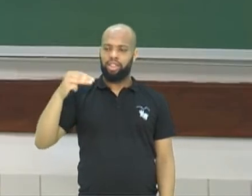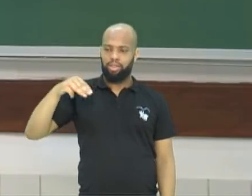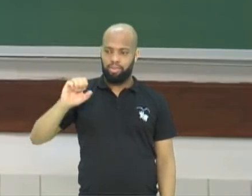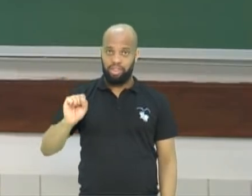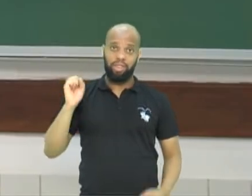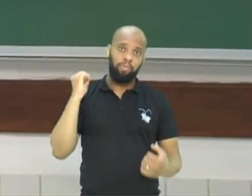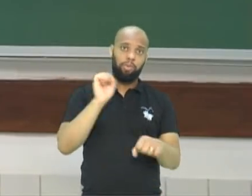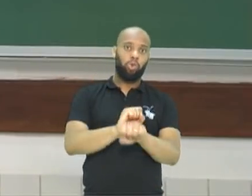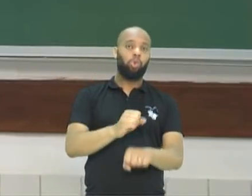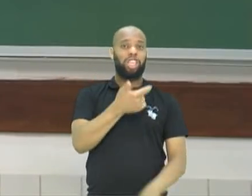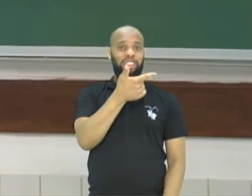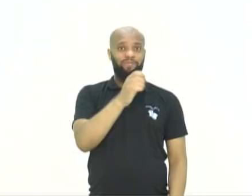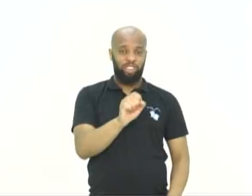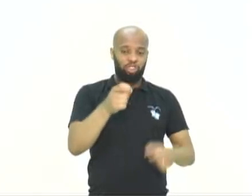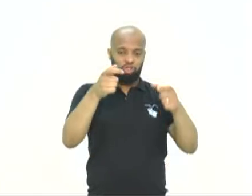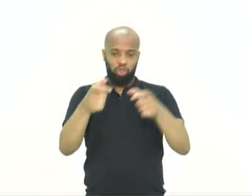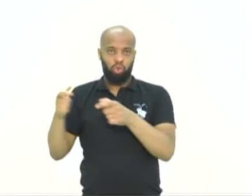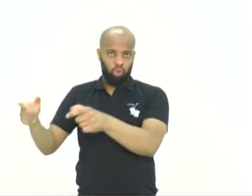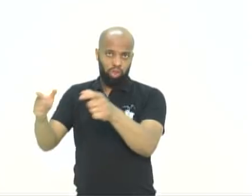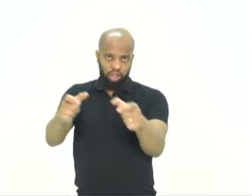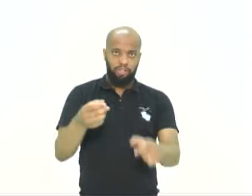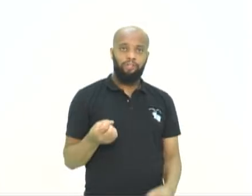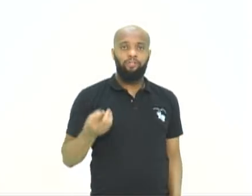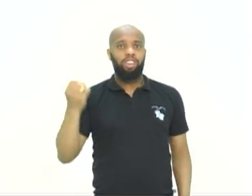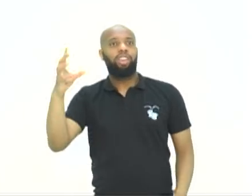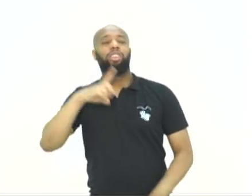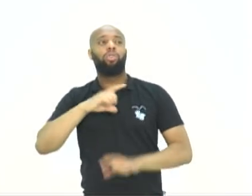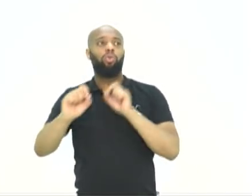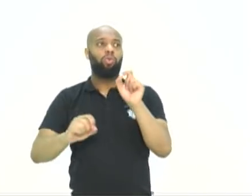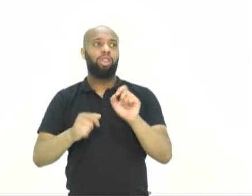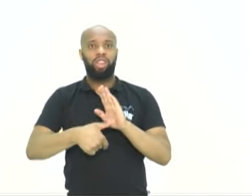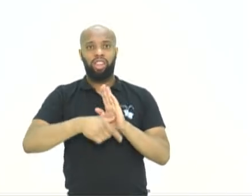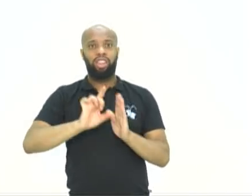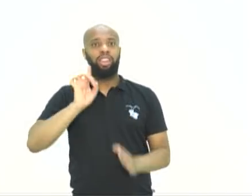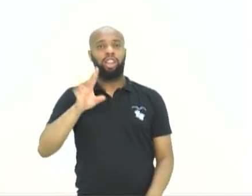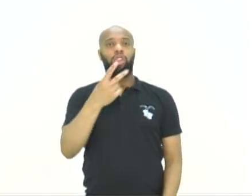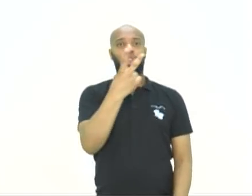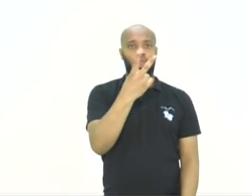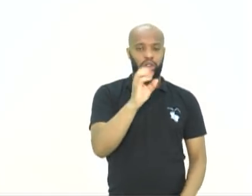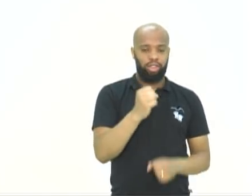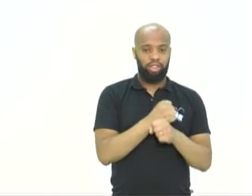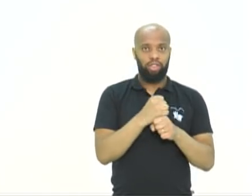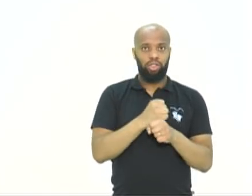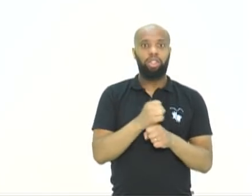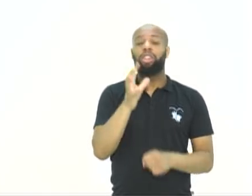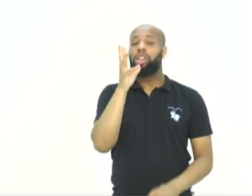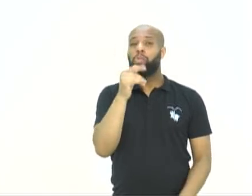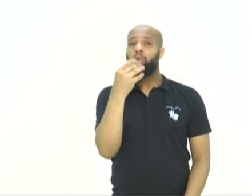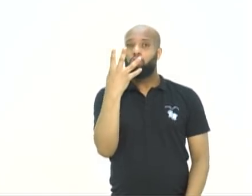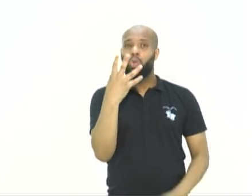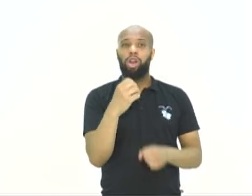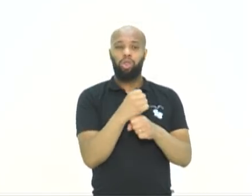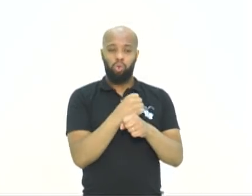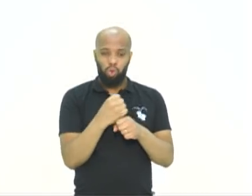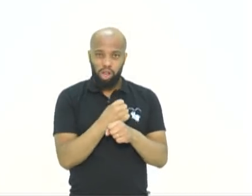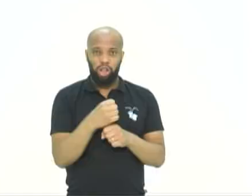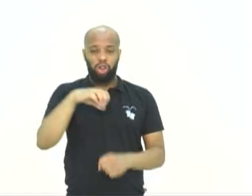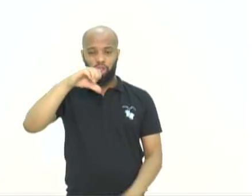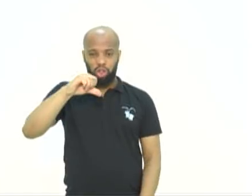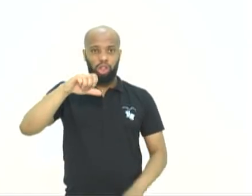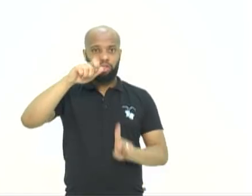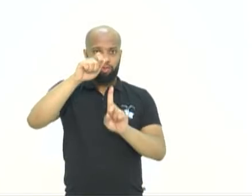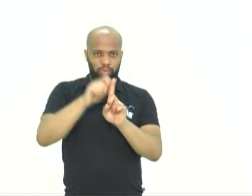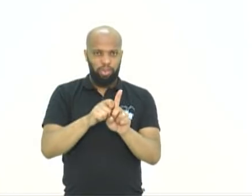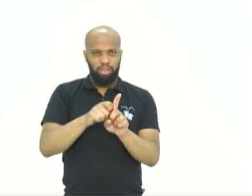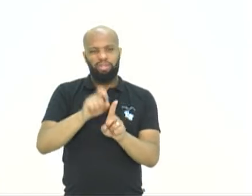20 pontos numa viagem que estava prevista para 2 anos e durou 4 anos e 9 meses. A gente, para